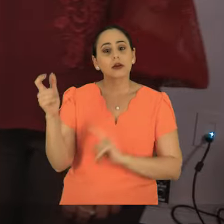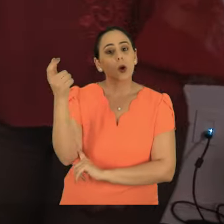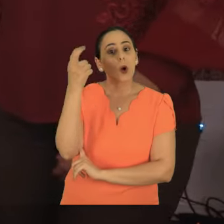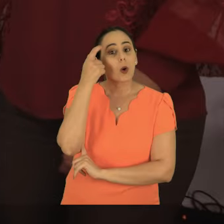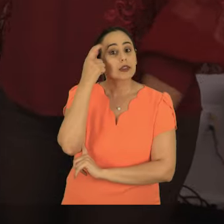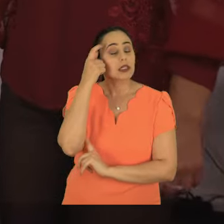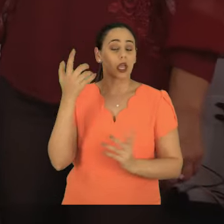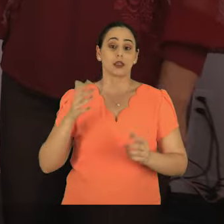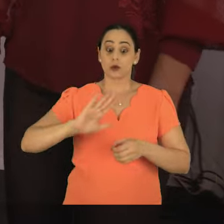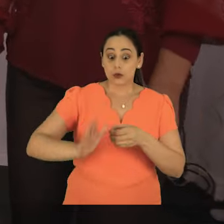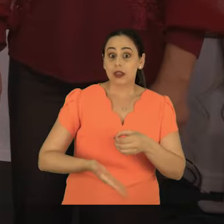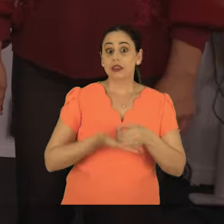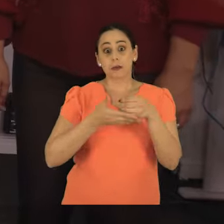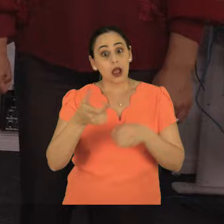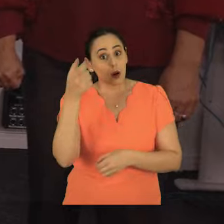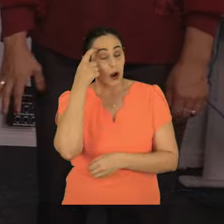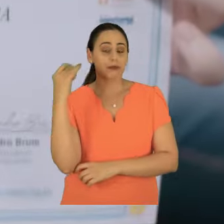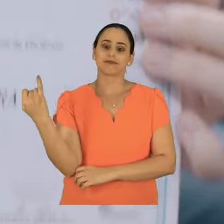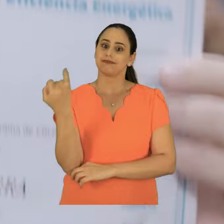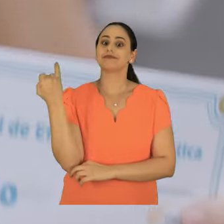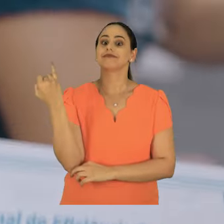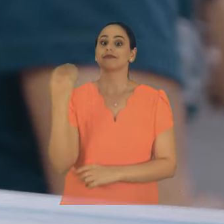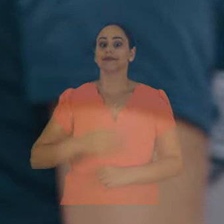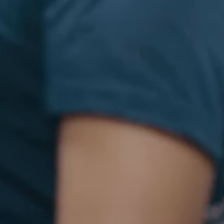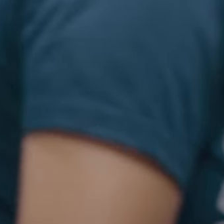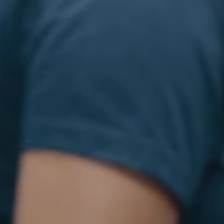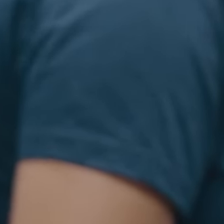consciente, a consciência sustentável é algo importante.